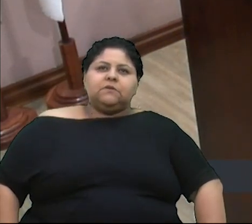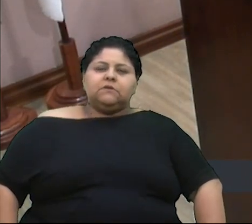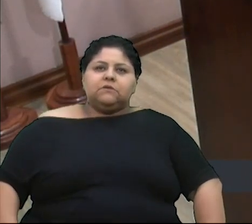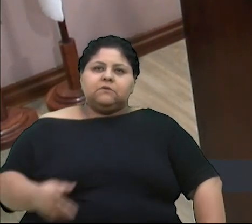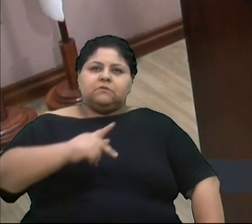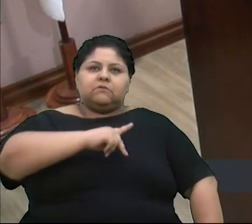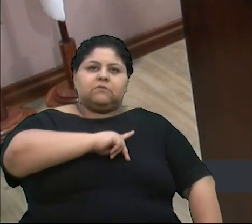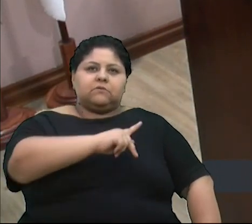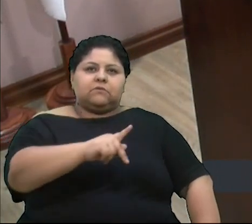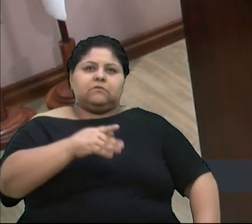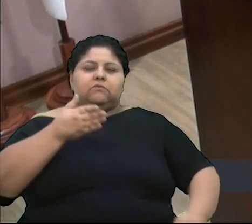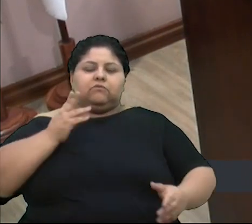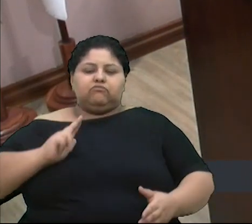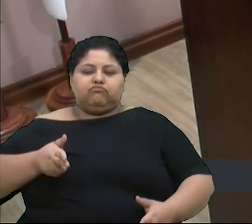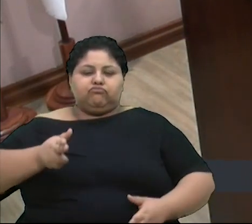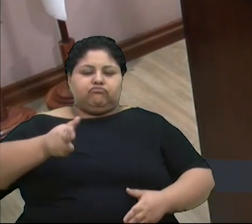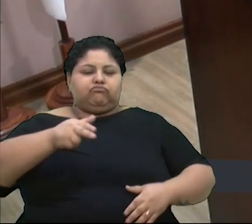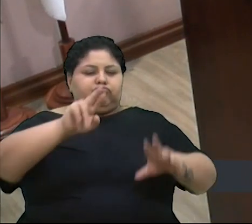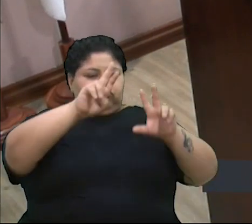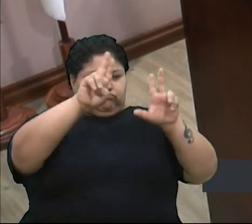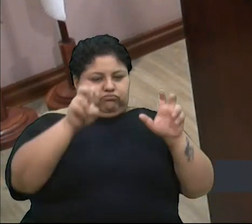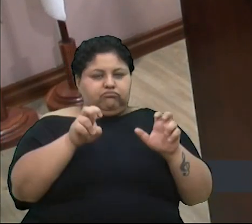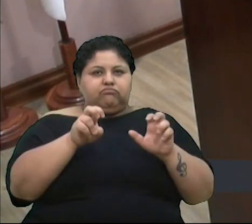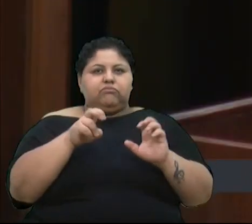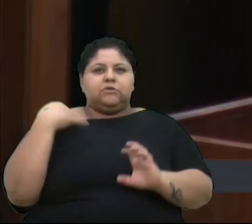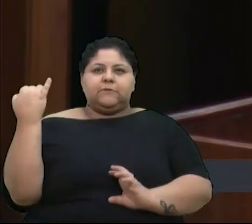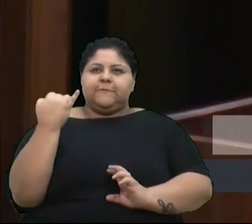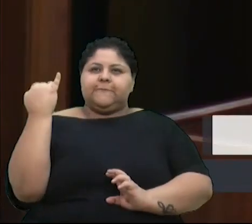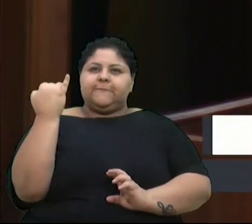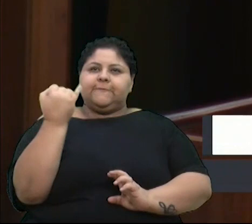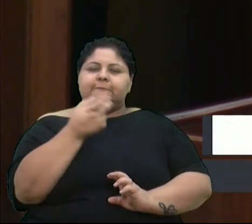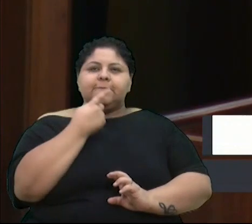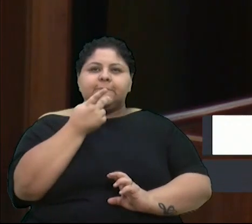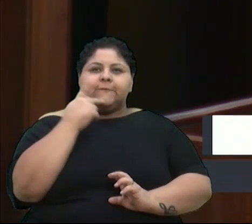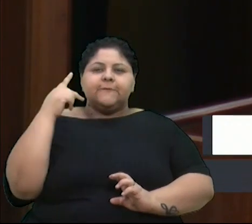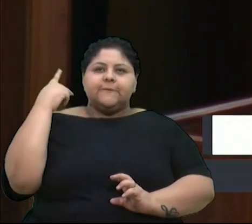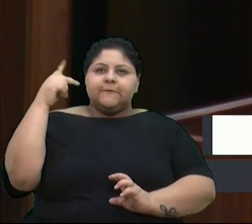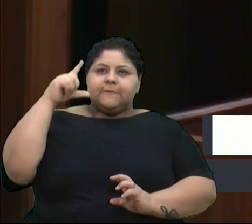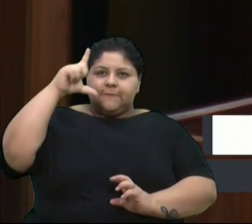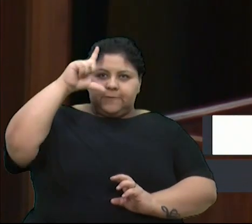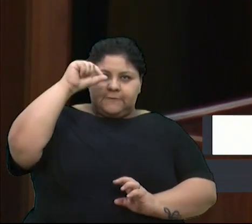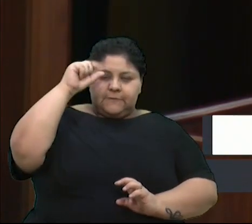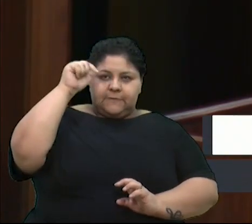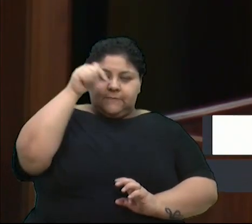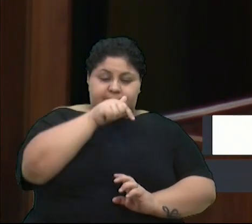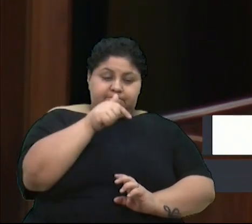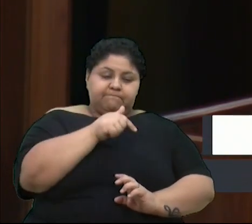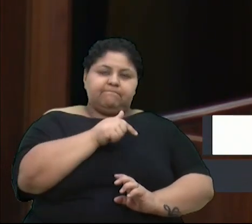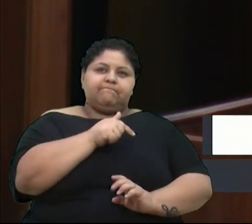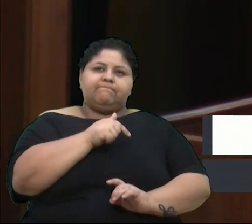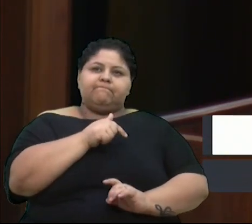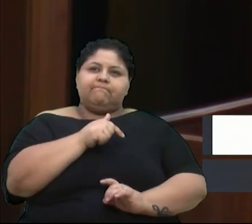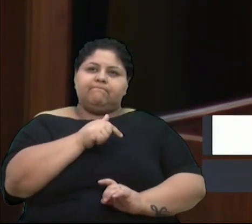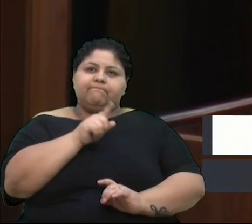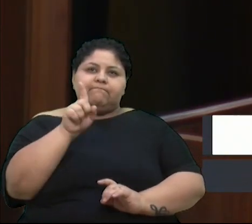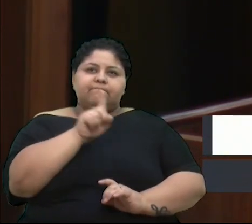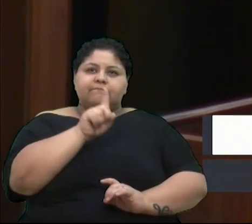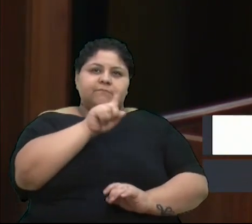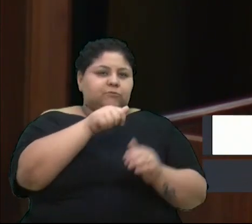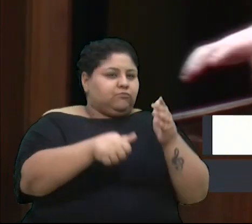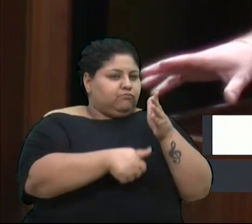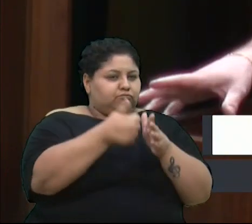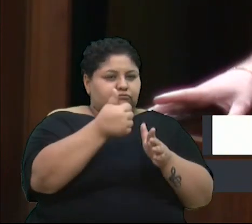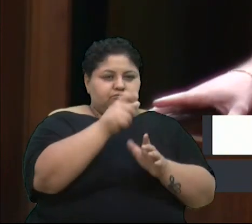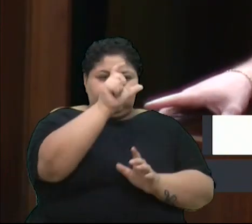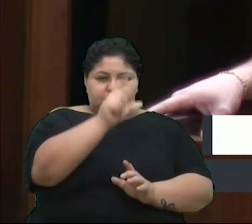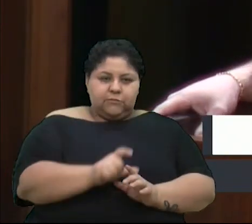Presidente, vou continuar nesse mesmo assunto. É importante ressaltar, vereador Schalco, aqui que não somos melhor do que ninguém,